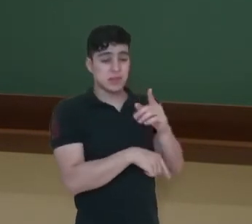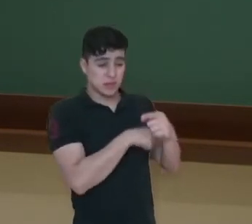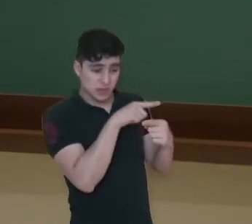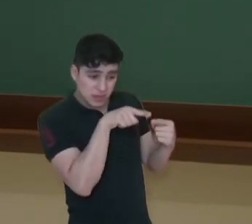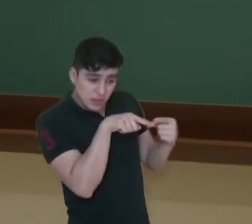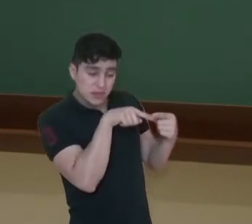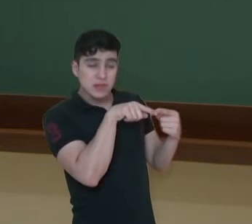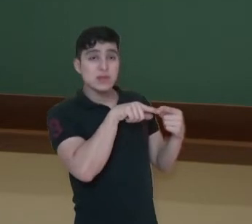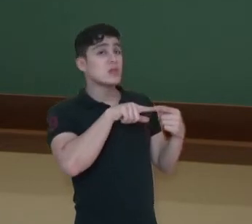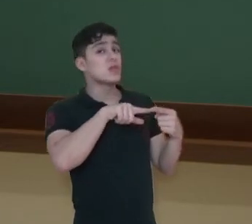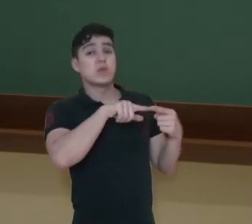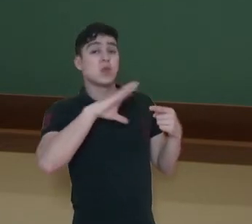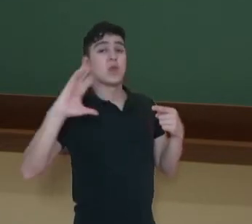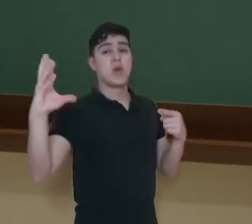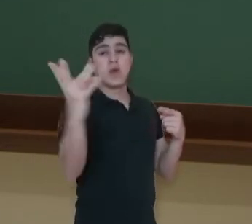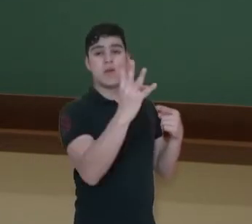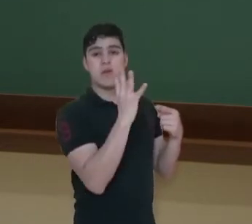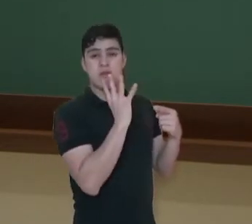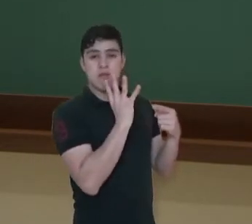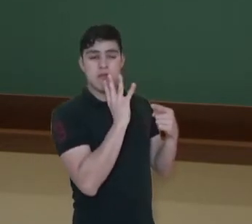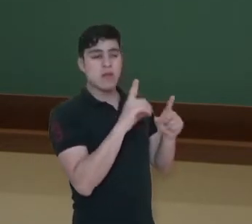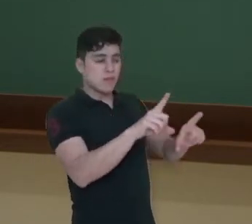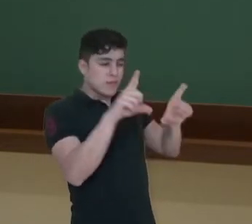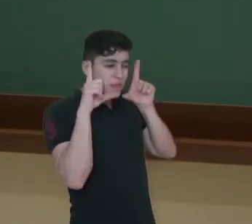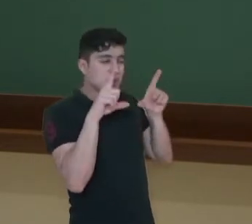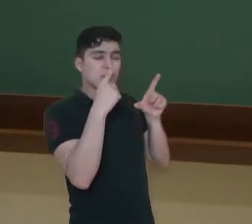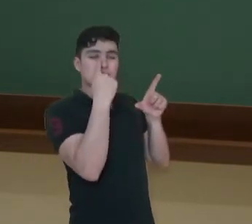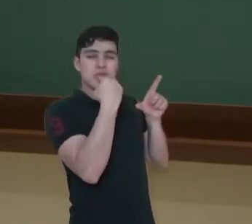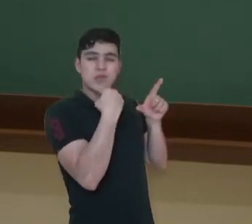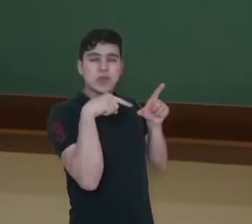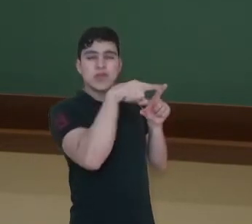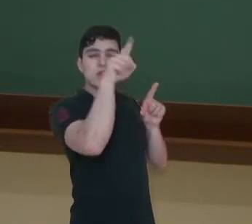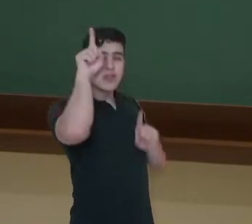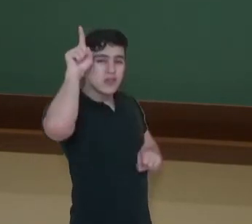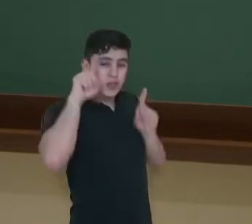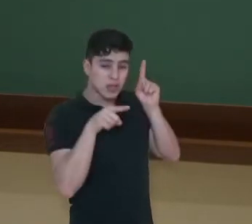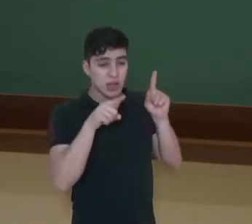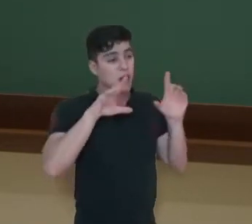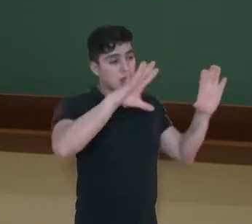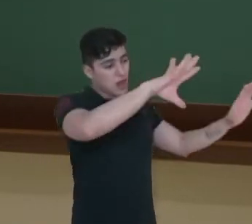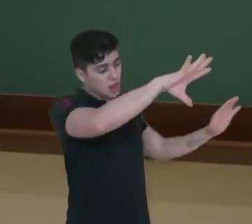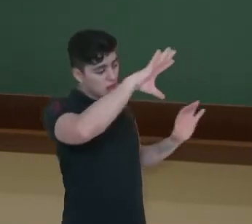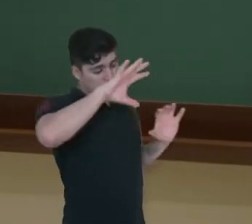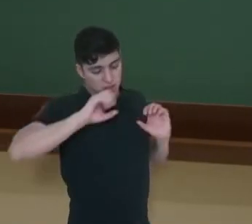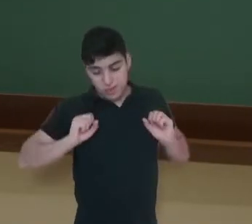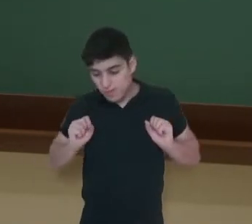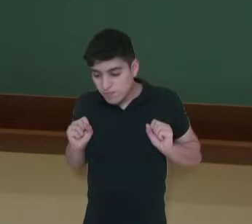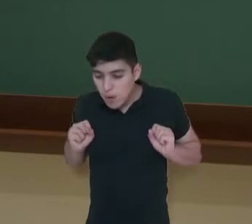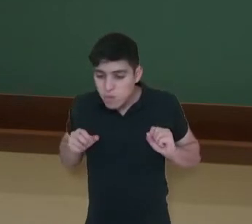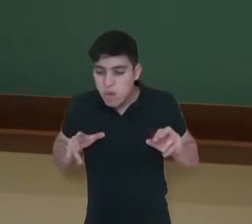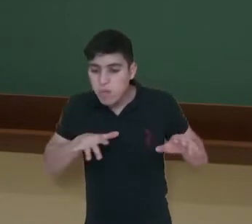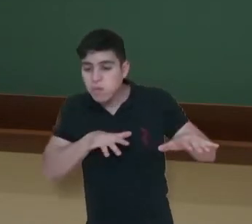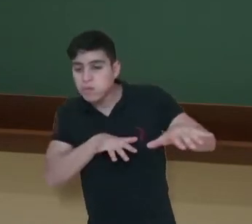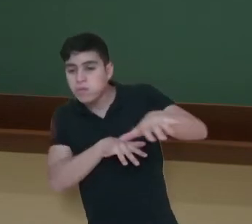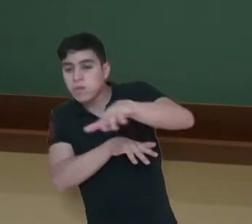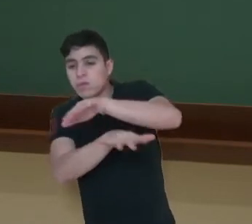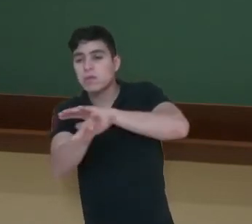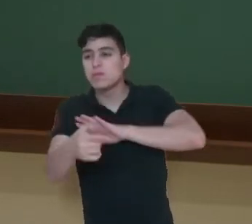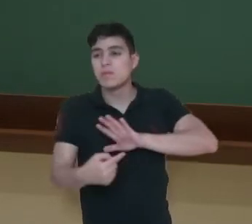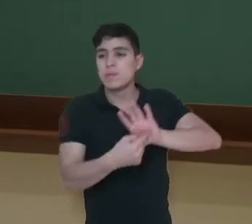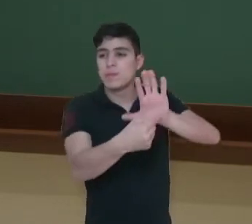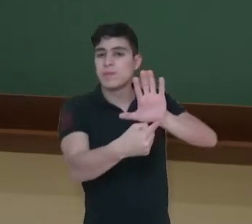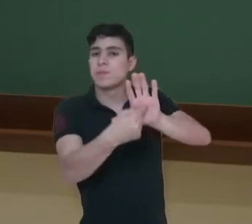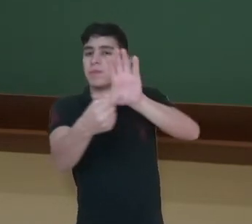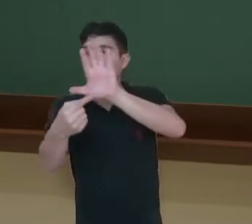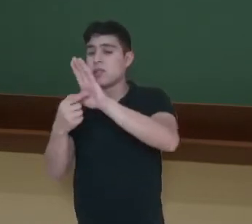brasileiro em todo mundo. Todo mundo já sabe qual que é a cara do hip hop brasileiro. E eles agora estão divulgando isso para o mundo e fazendo novas amostragens. A tecnologia